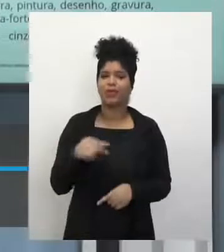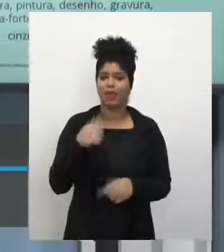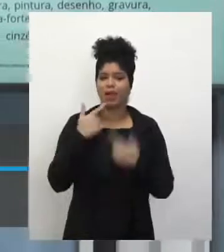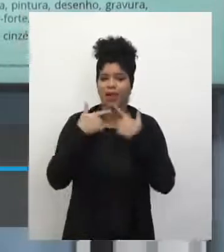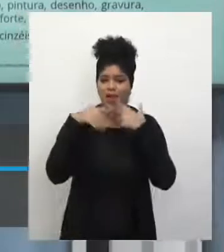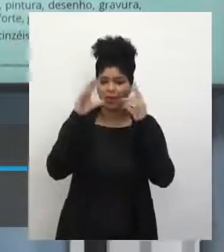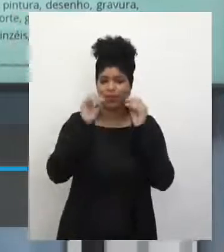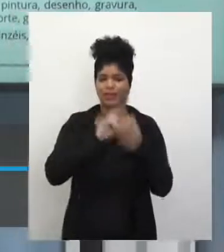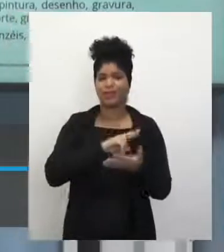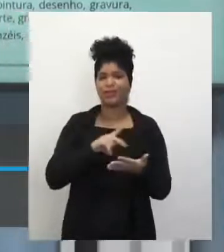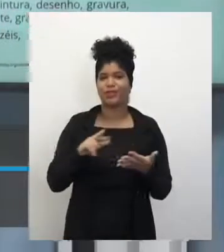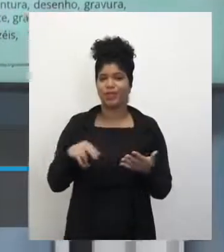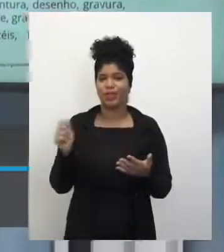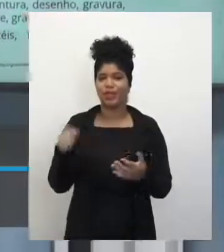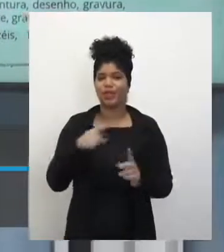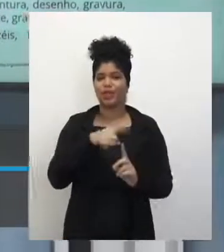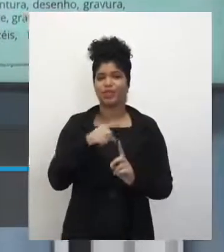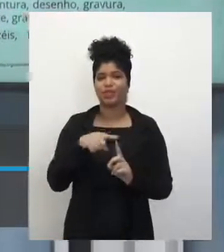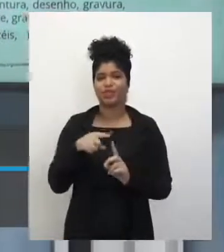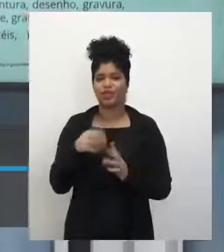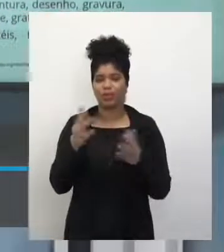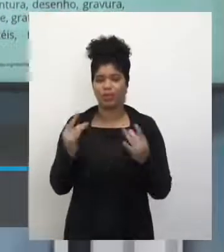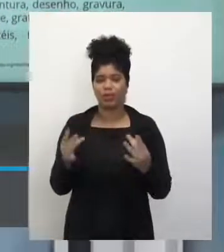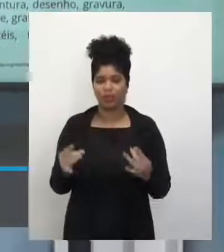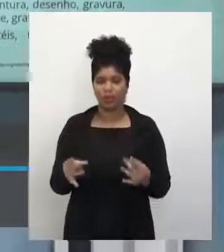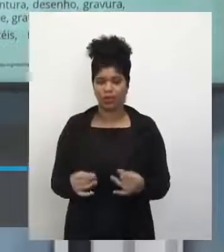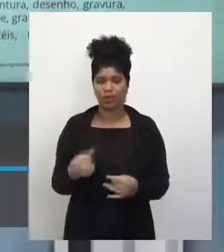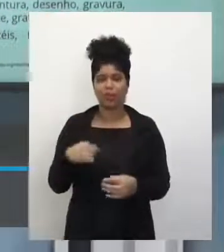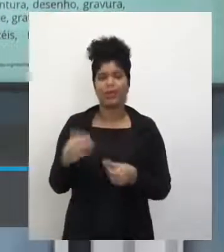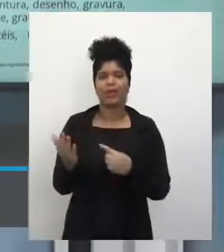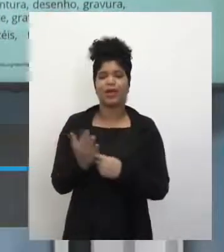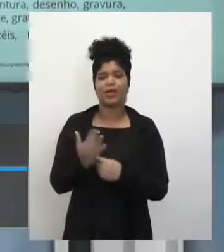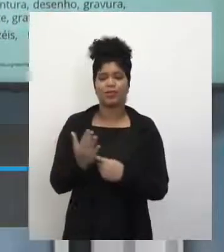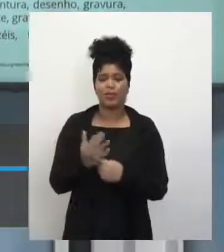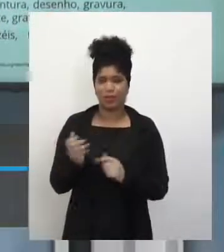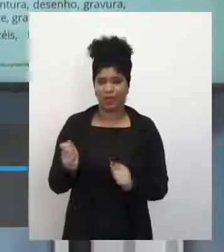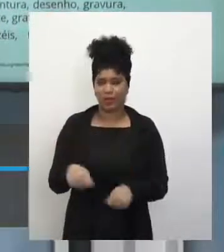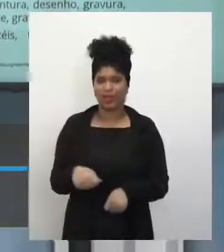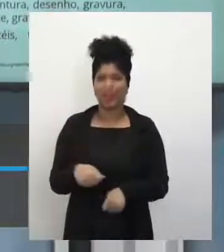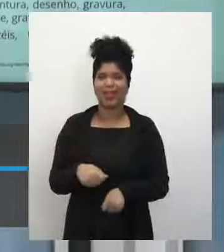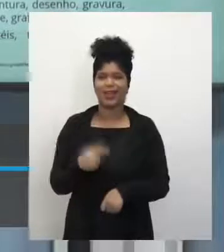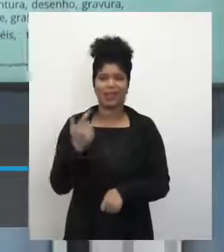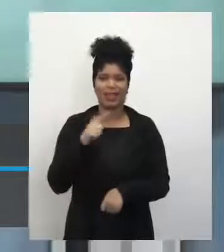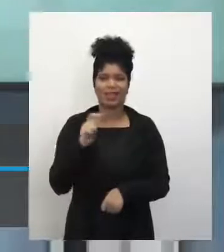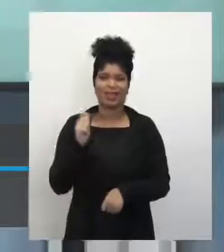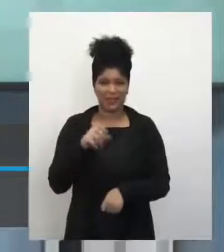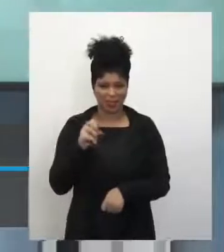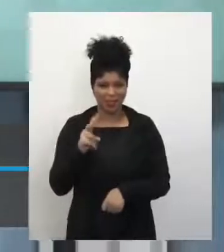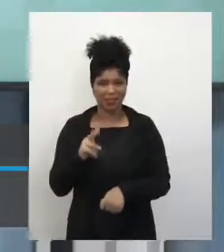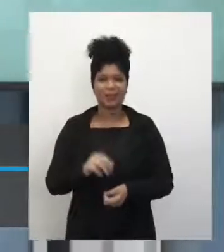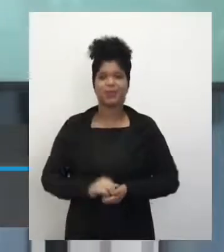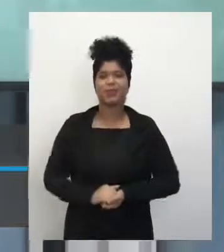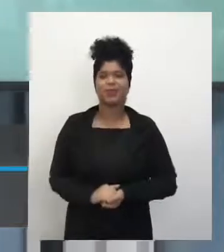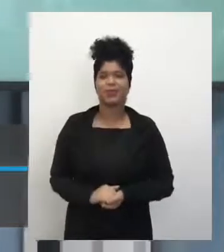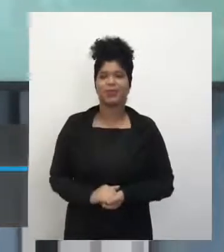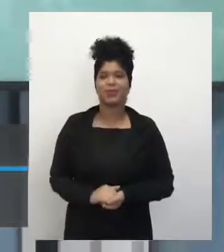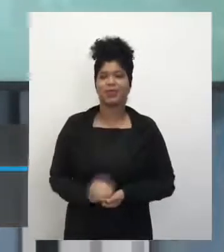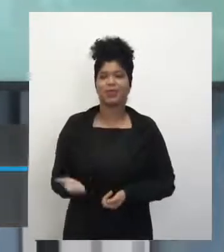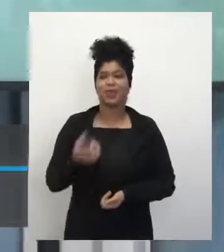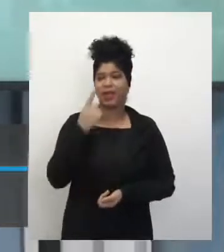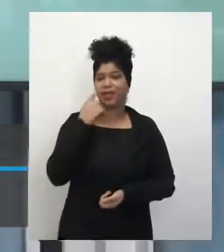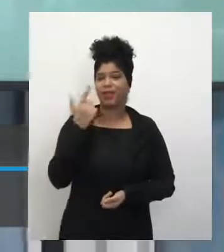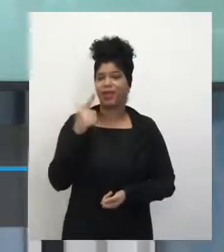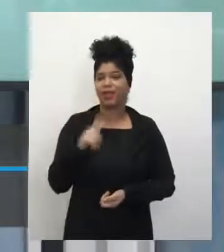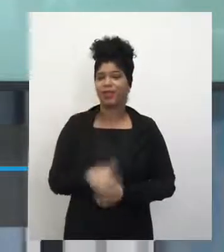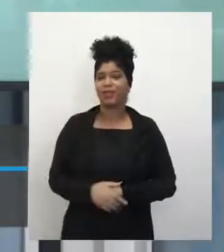linguagem, eu vou ter um tipo de ferramenta específico para me ajudar a realizar essa obra, tá certo? Agora, vamos para